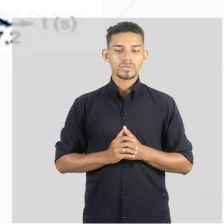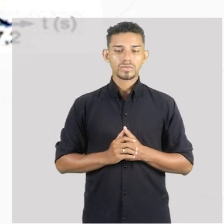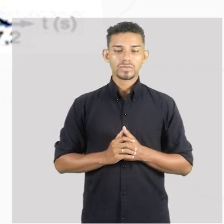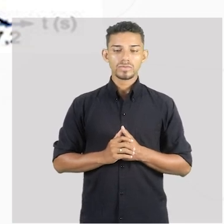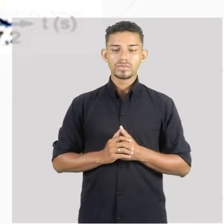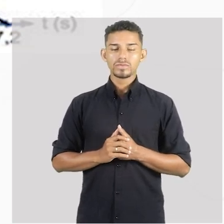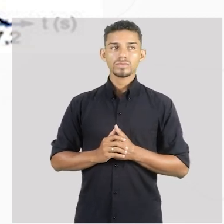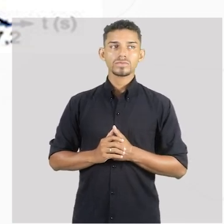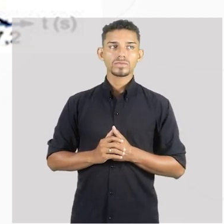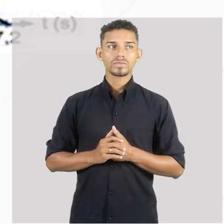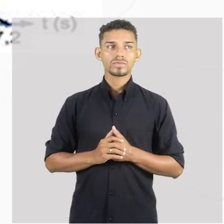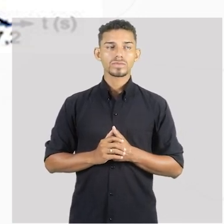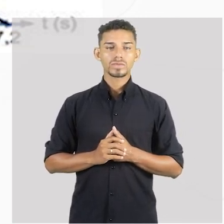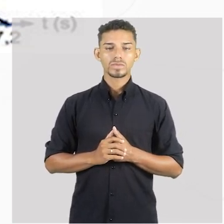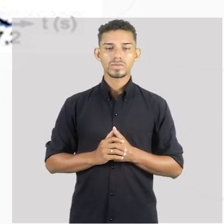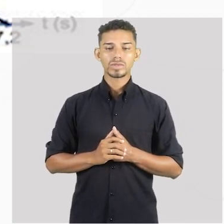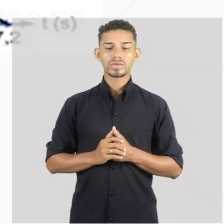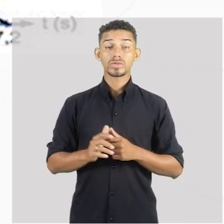gráfico.